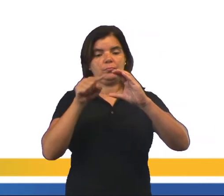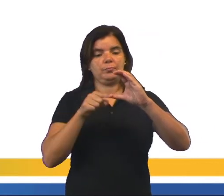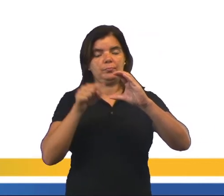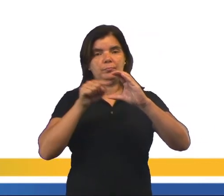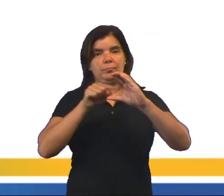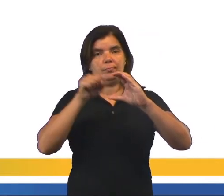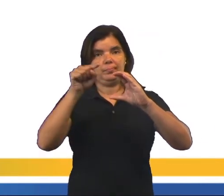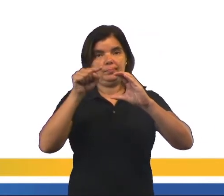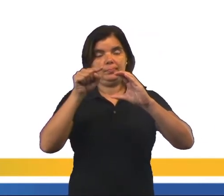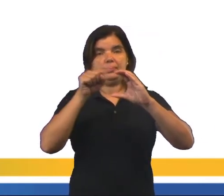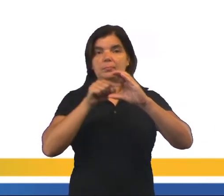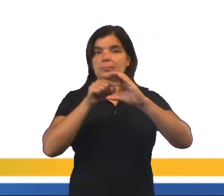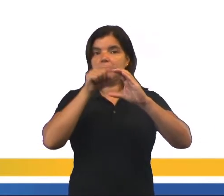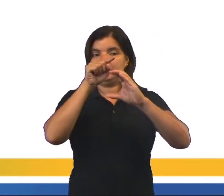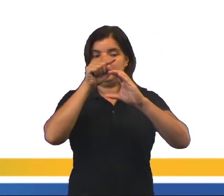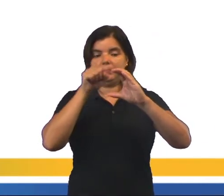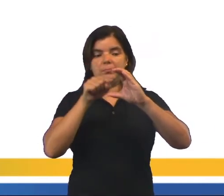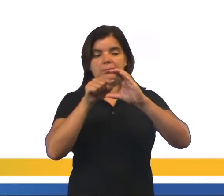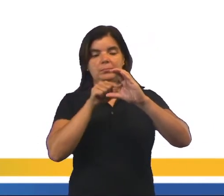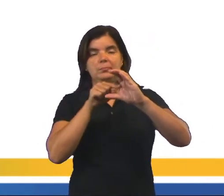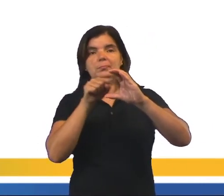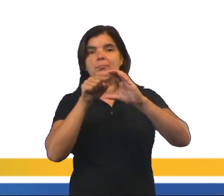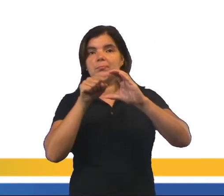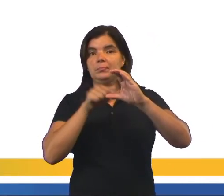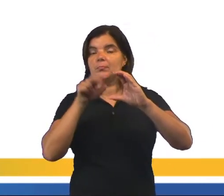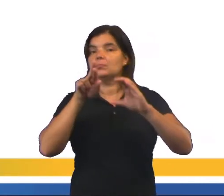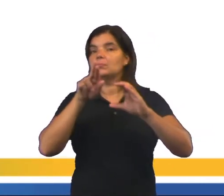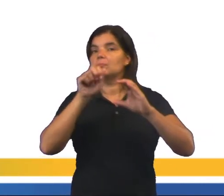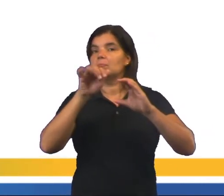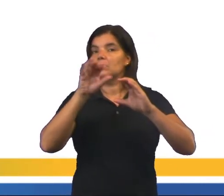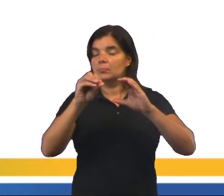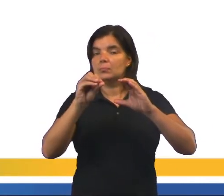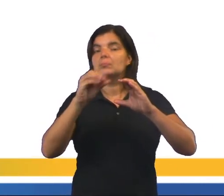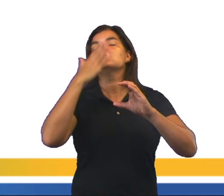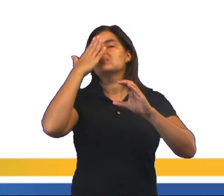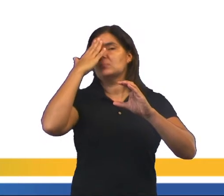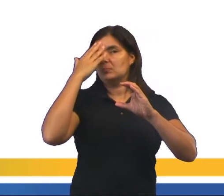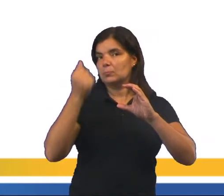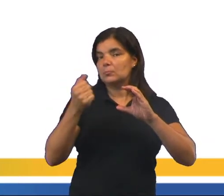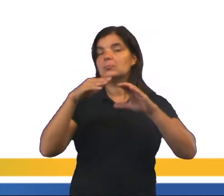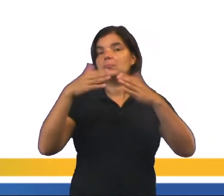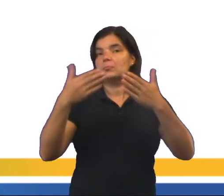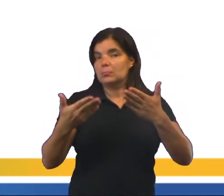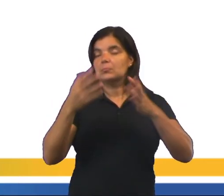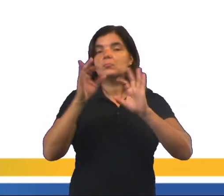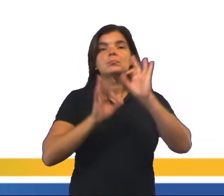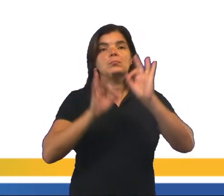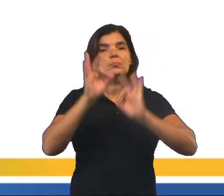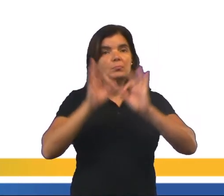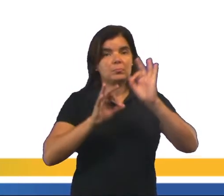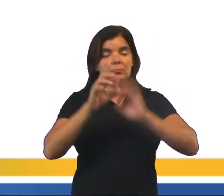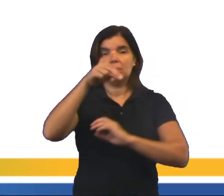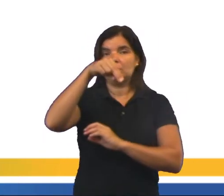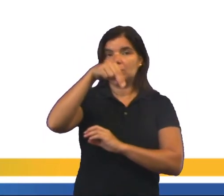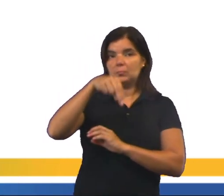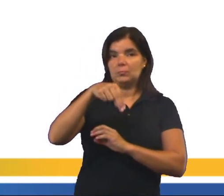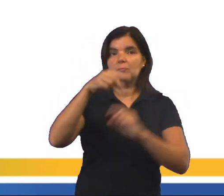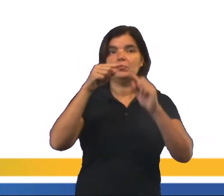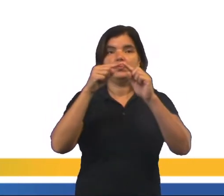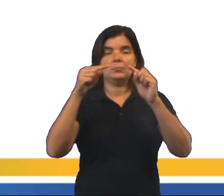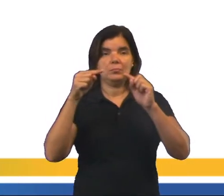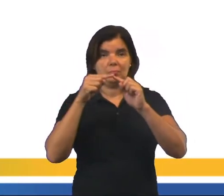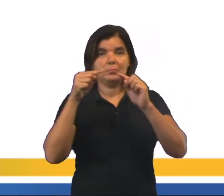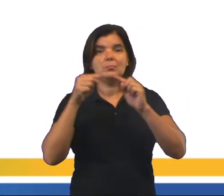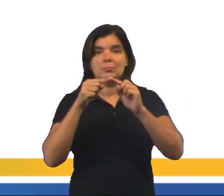que vão até o vértice do polígono regular são os raios do círculo, já sabemos. Assim, formando N triângulos no